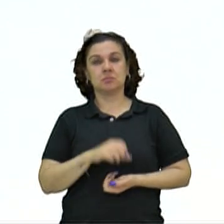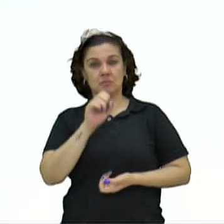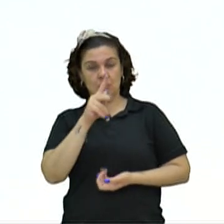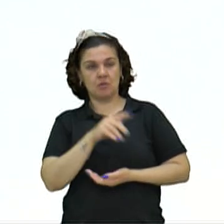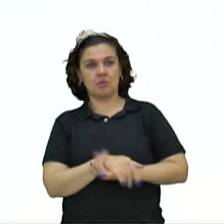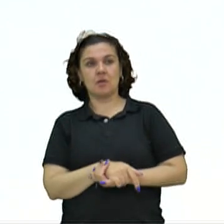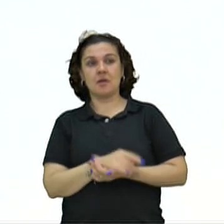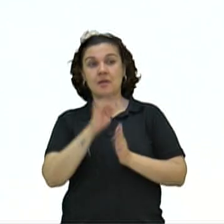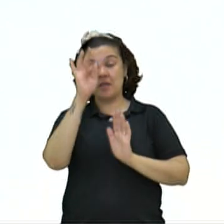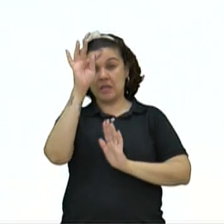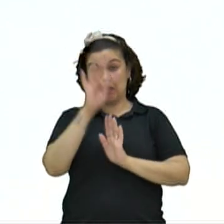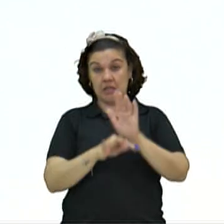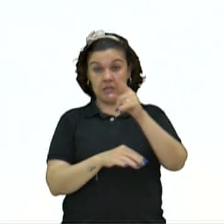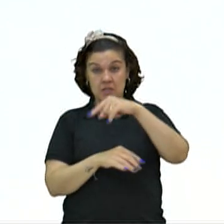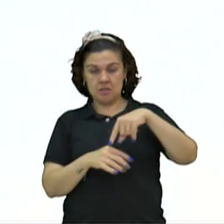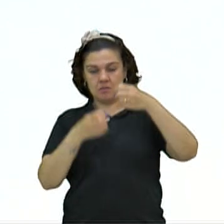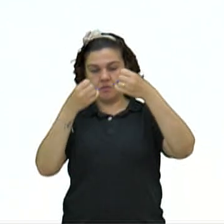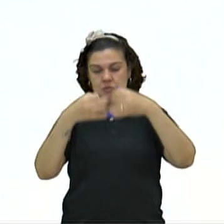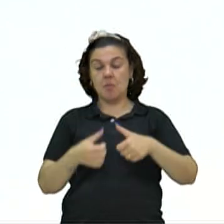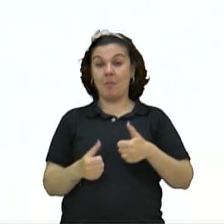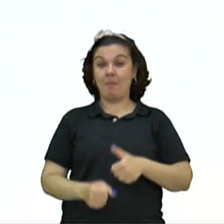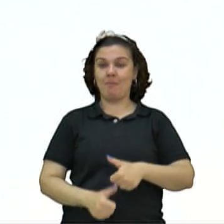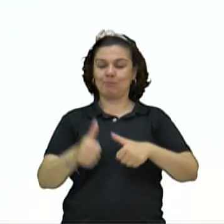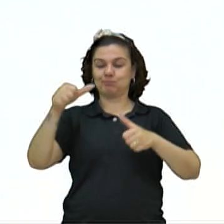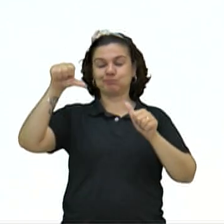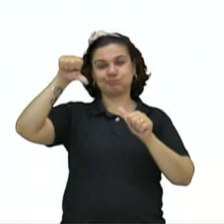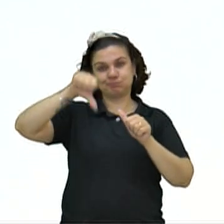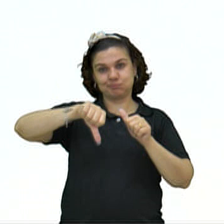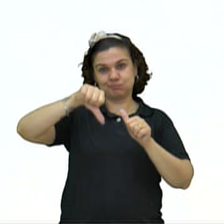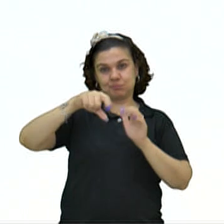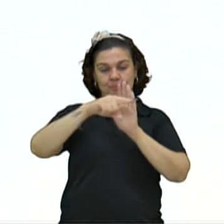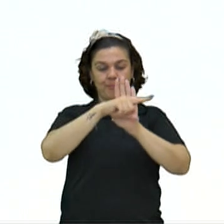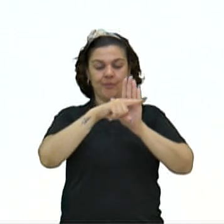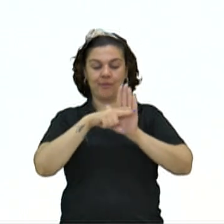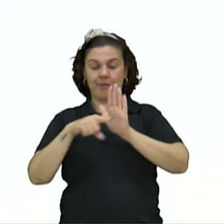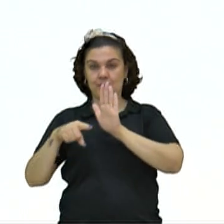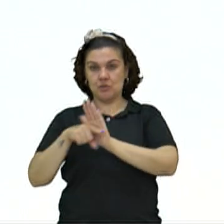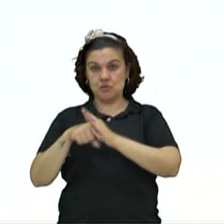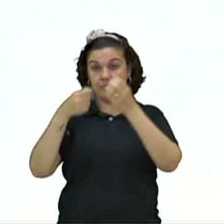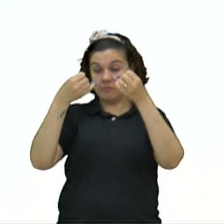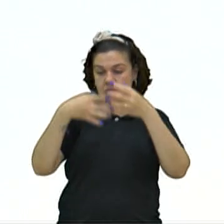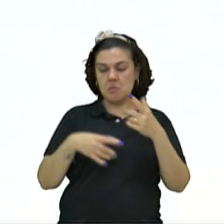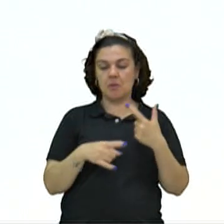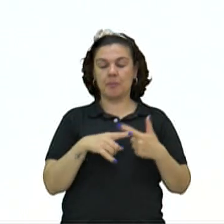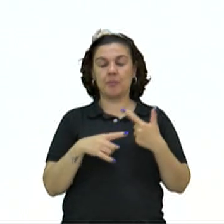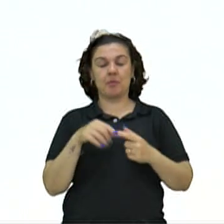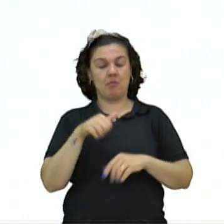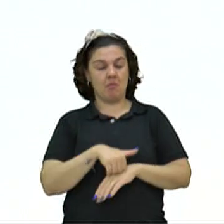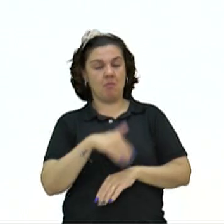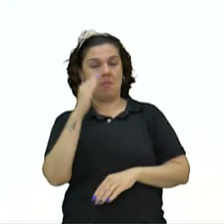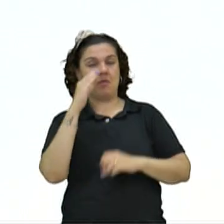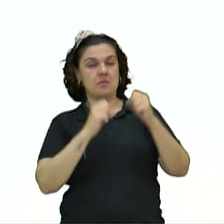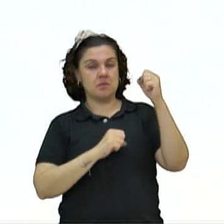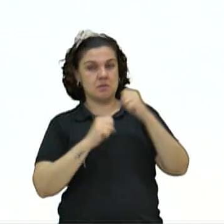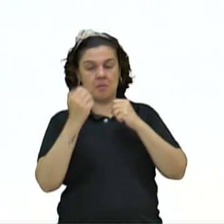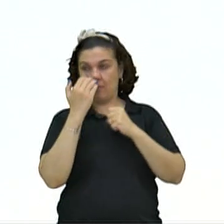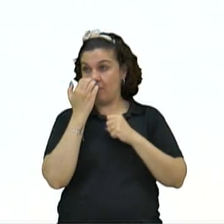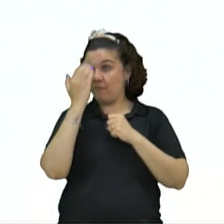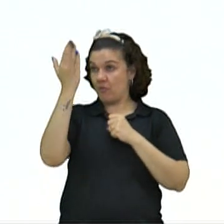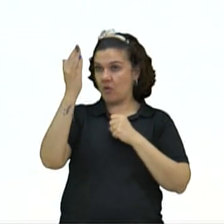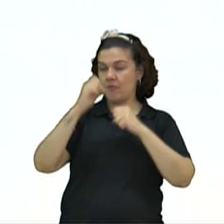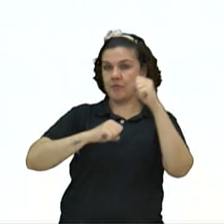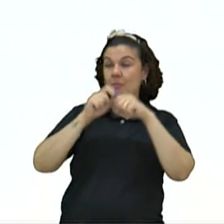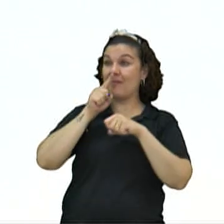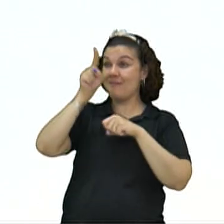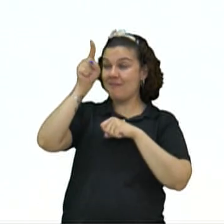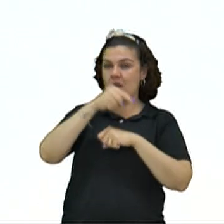Em um texto, cite as consequências negativas desse fato e explique por que muitas empresas estrangeiras têm produzido suas